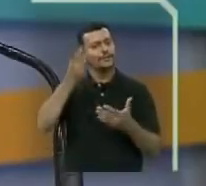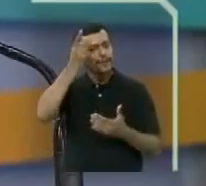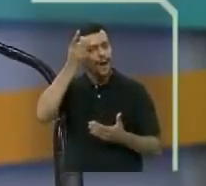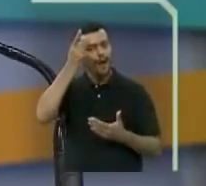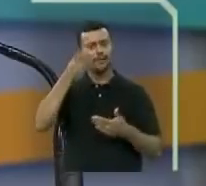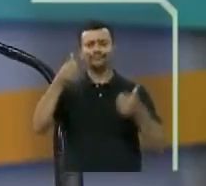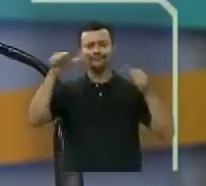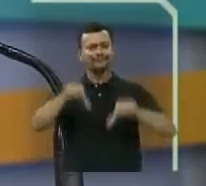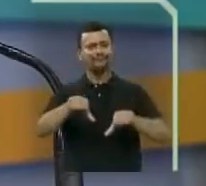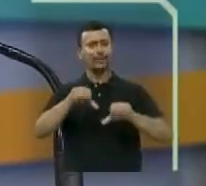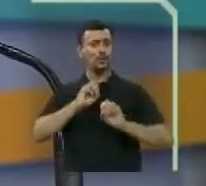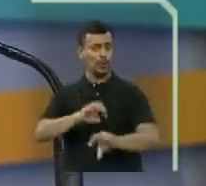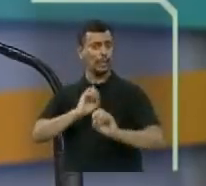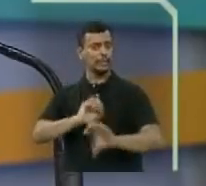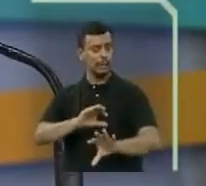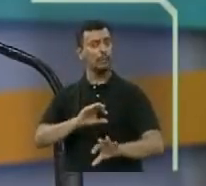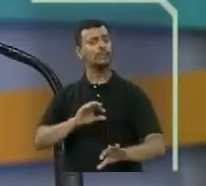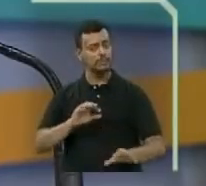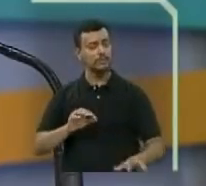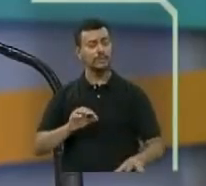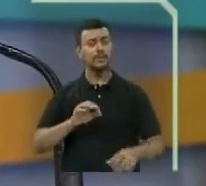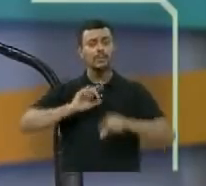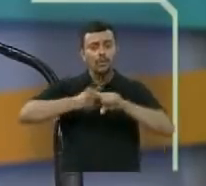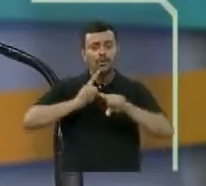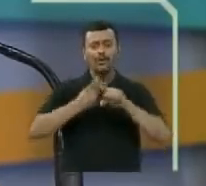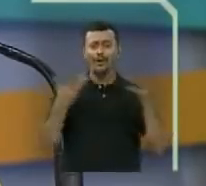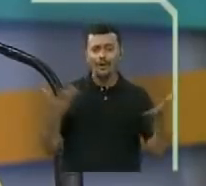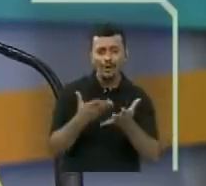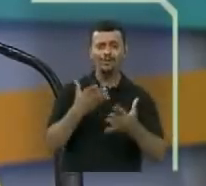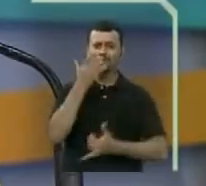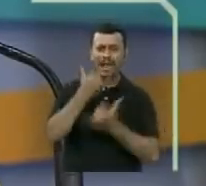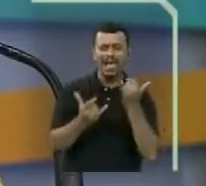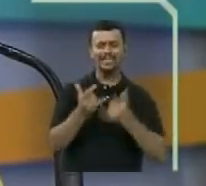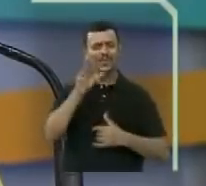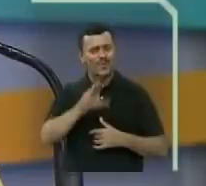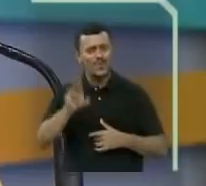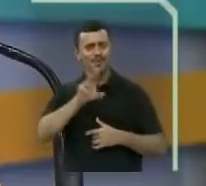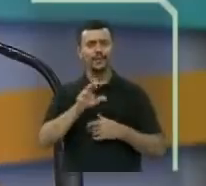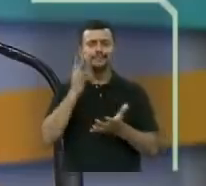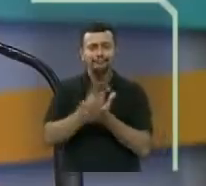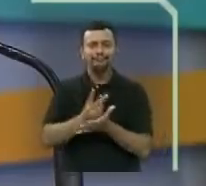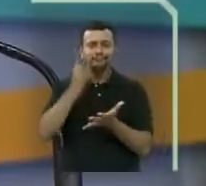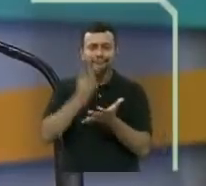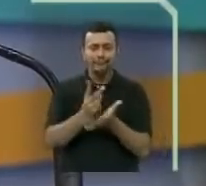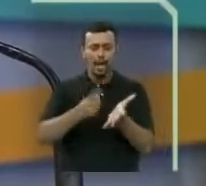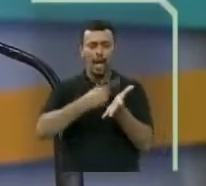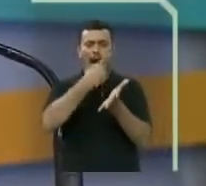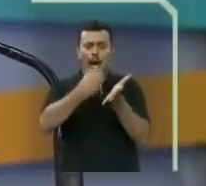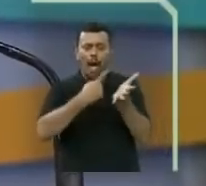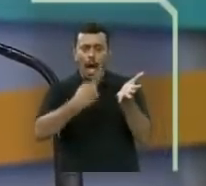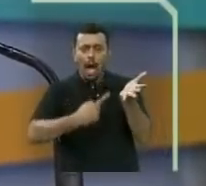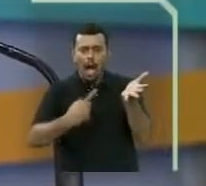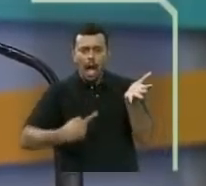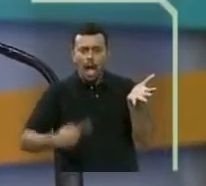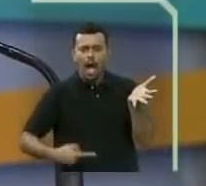educação é exatamente pelo uso sistemático de apostilas que, desde o governo Serra,